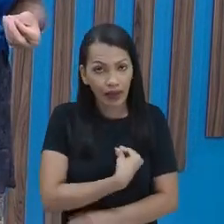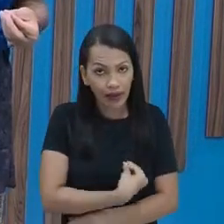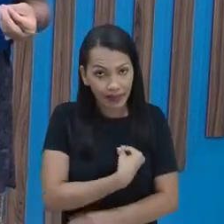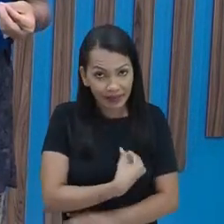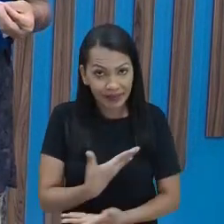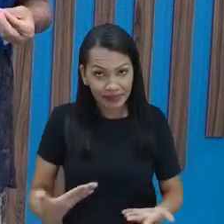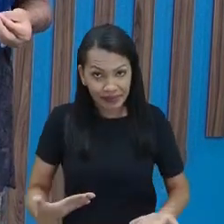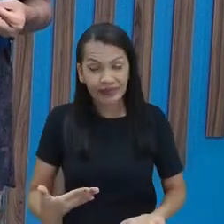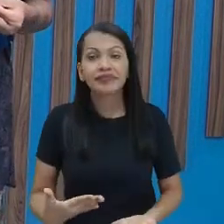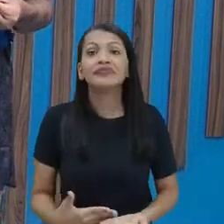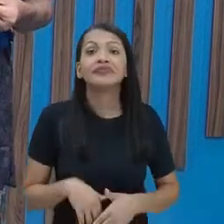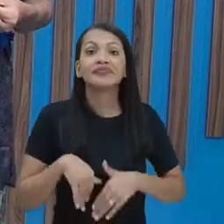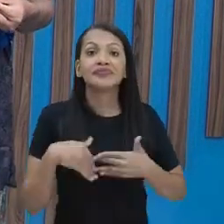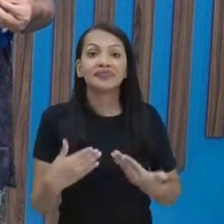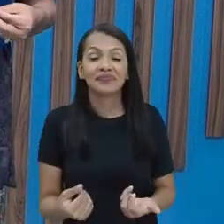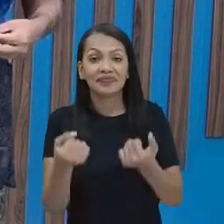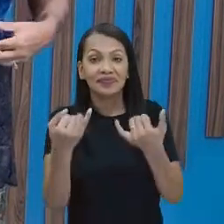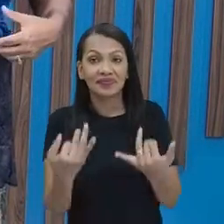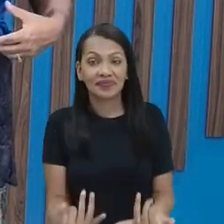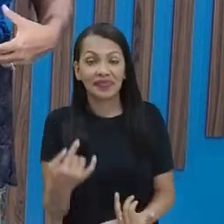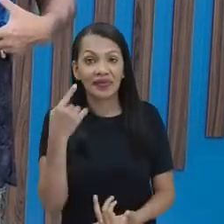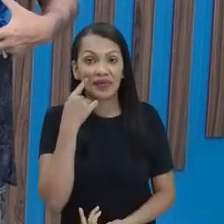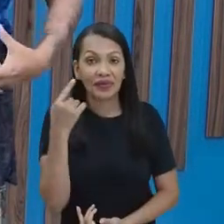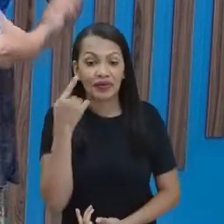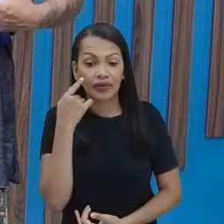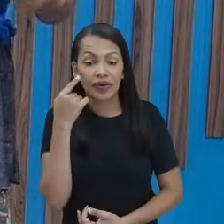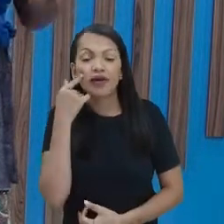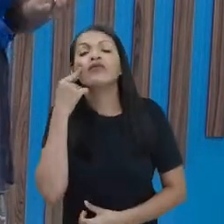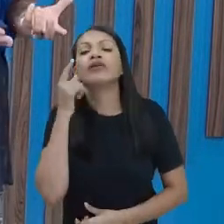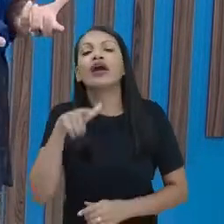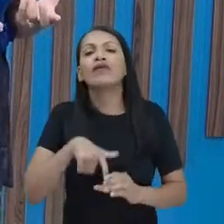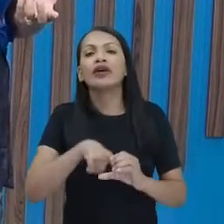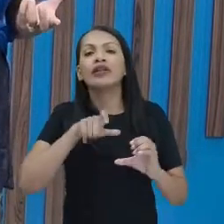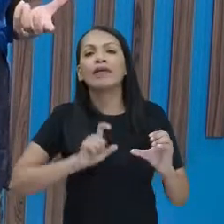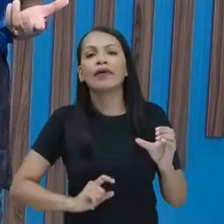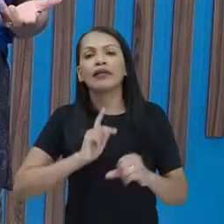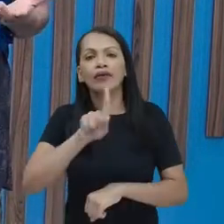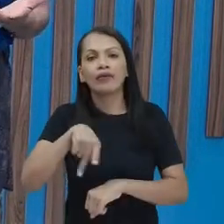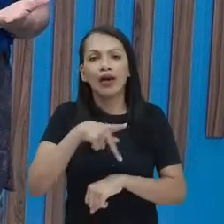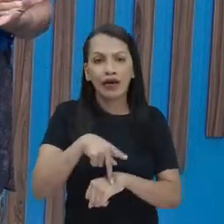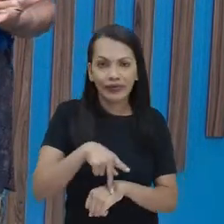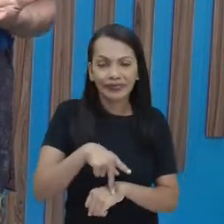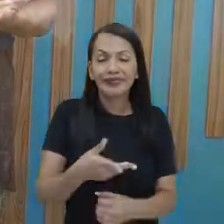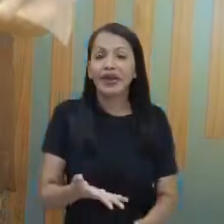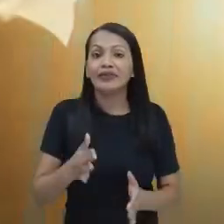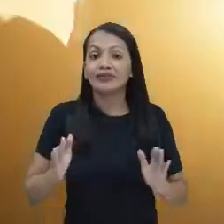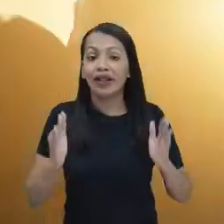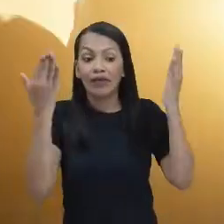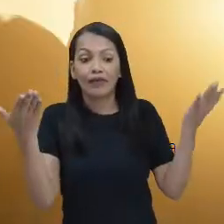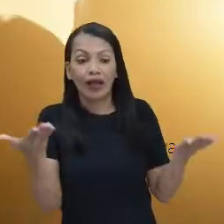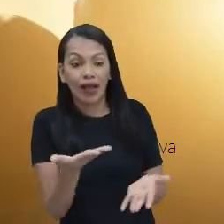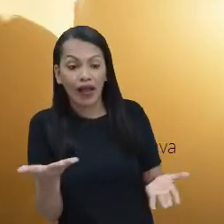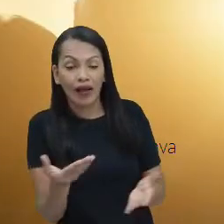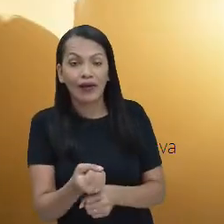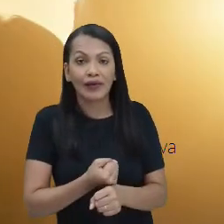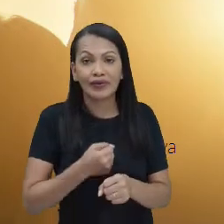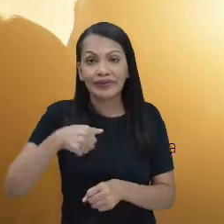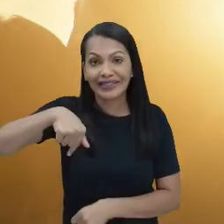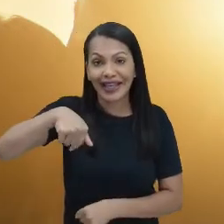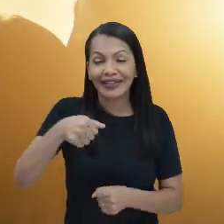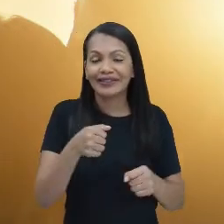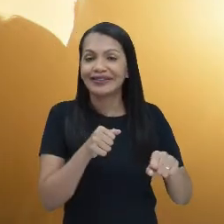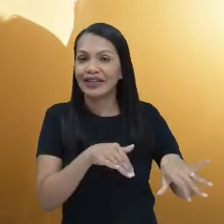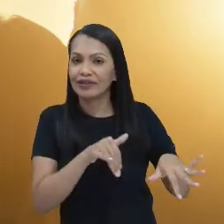dia a dia. Então, falar a respeito da independência do nosso país, que foi comemorado agora há pouco, mais um ano, dia 7 de